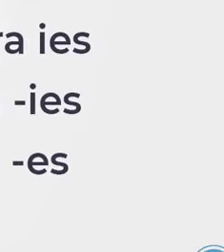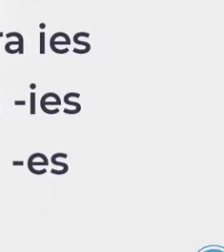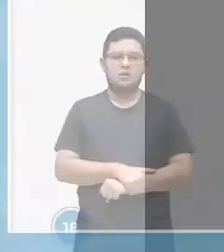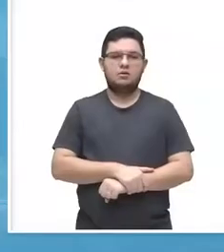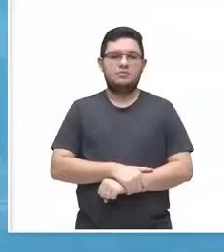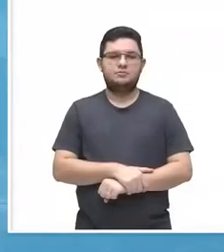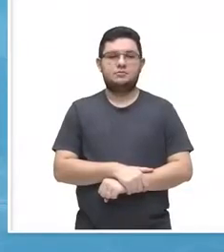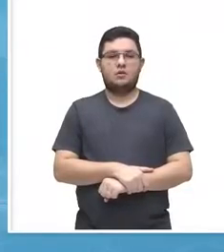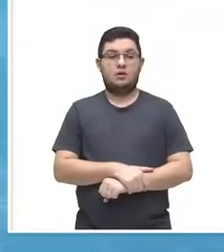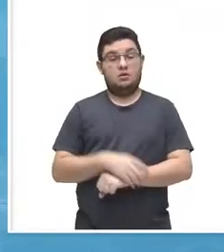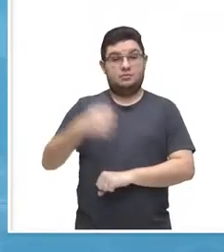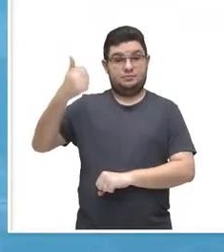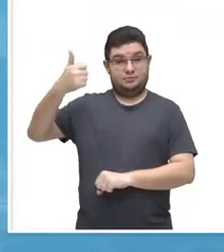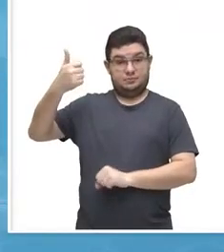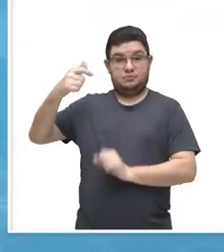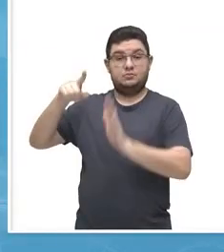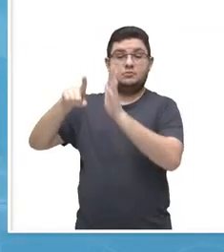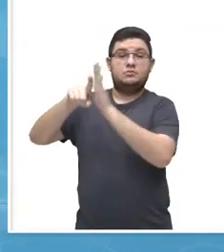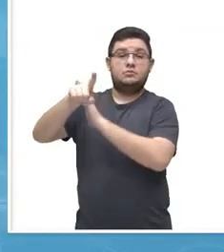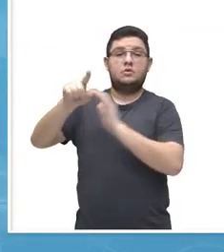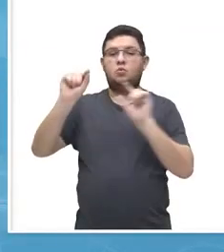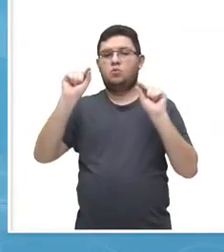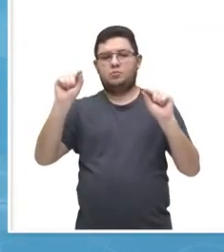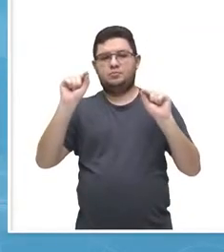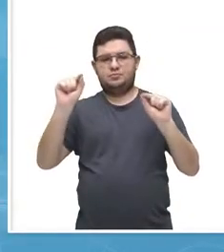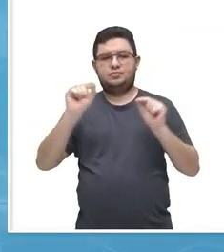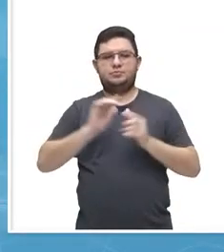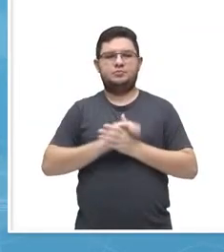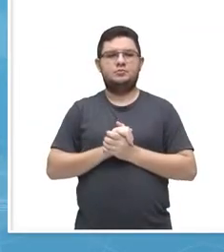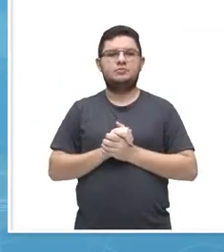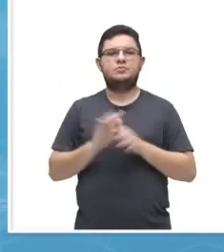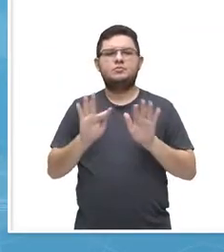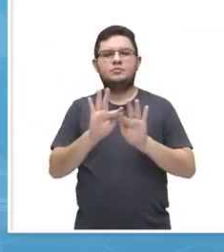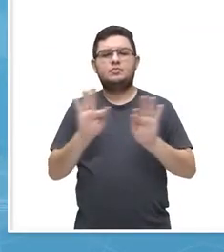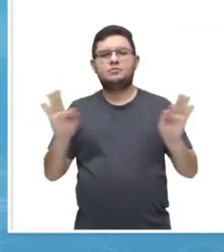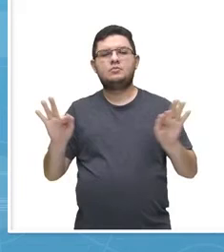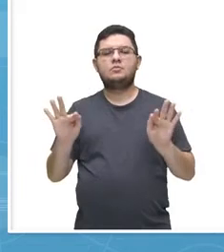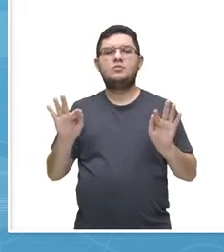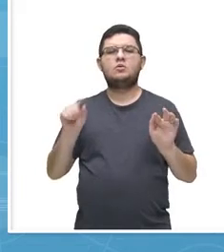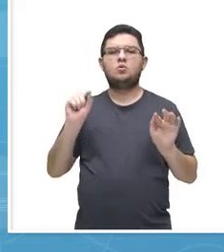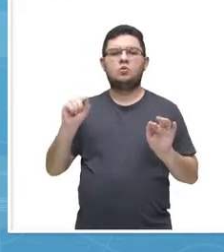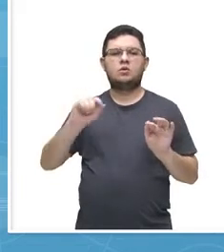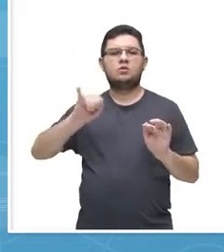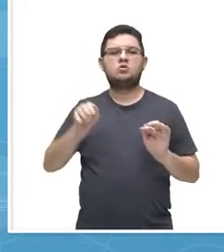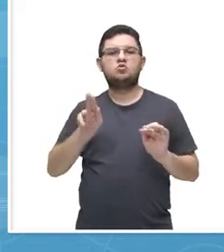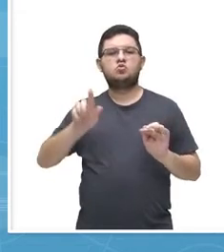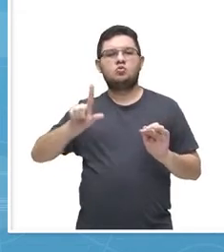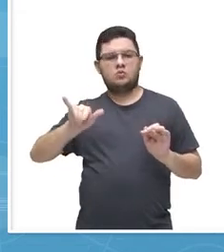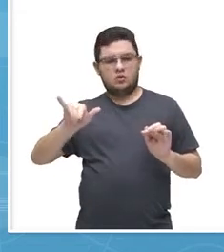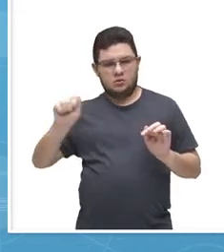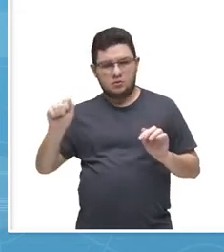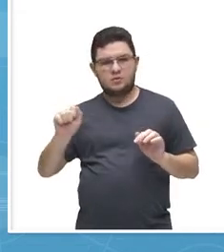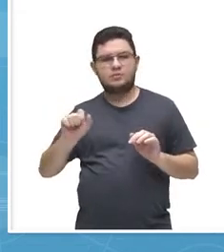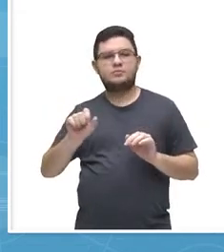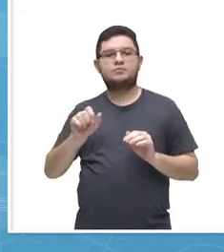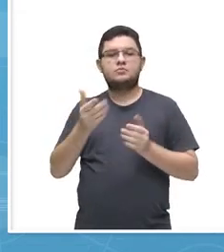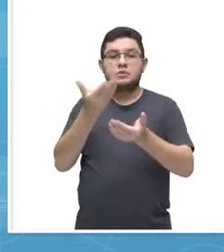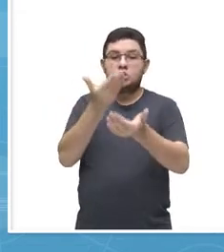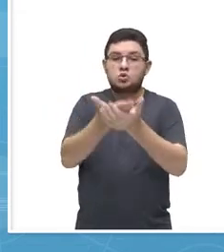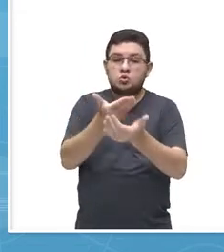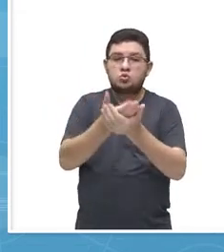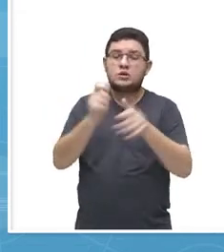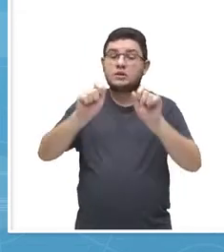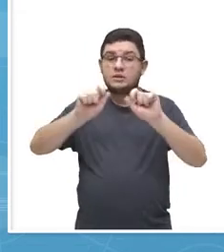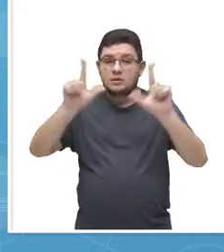Bem, na questão número 1, pede o seguinte, a frase Julia studies in the morning. Julia estuda de manhã.